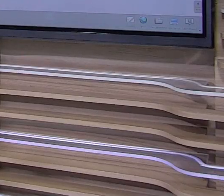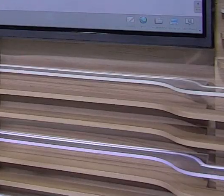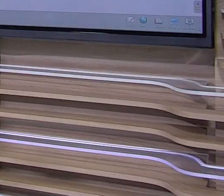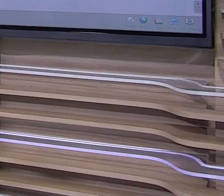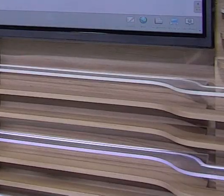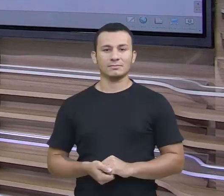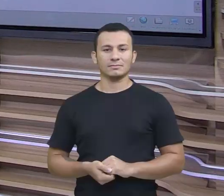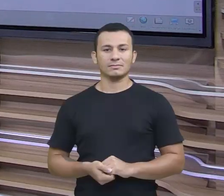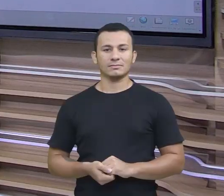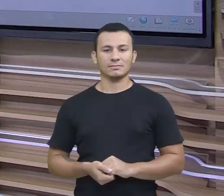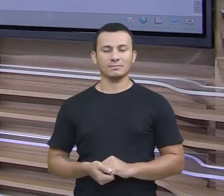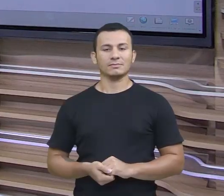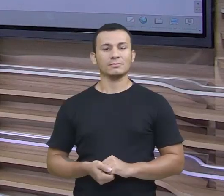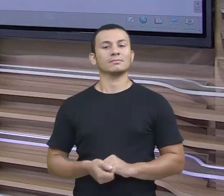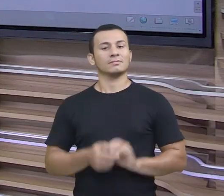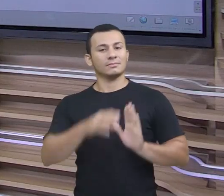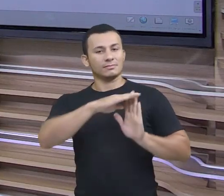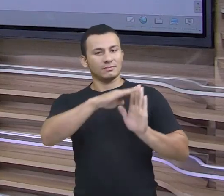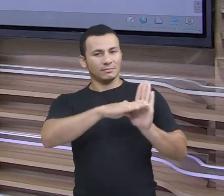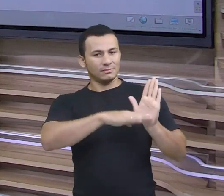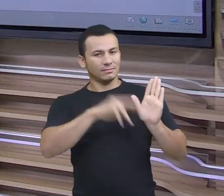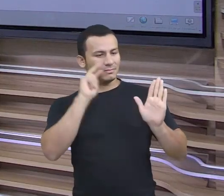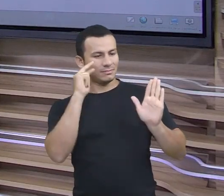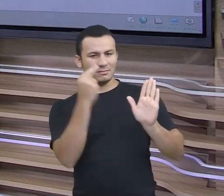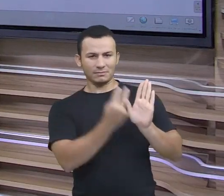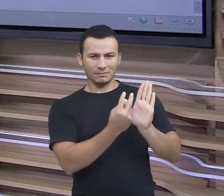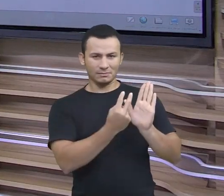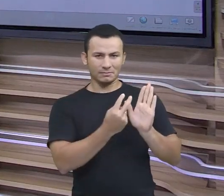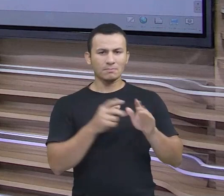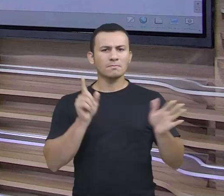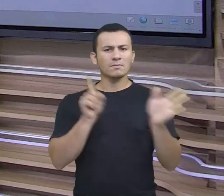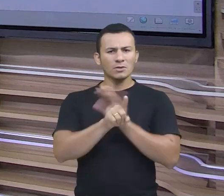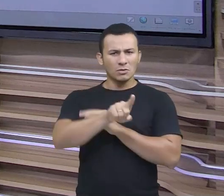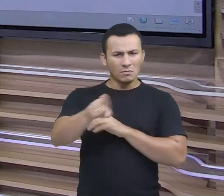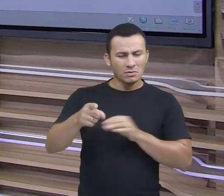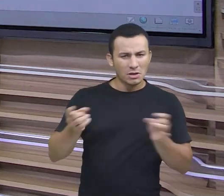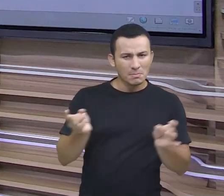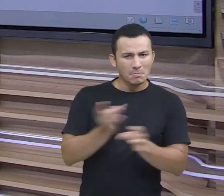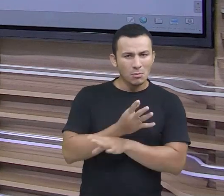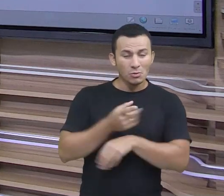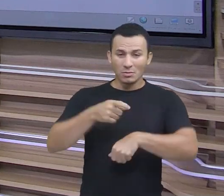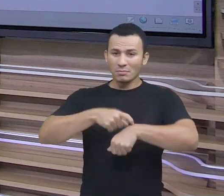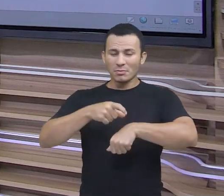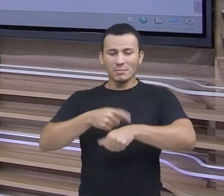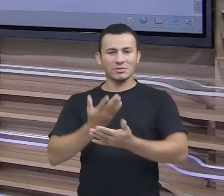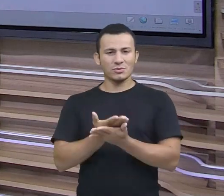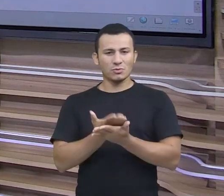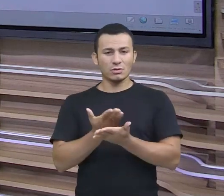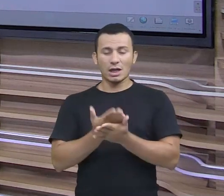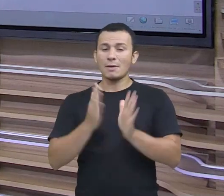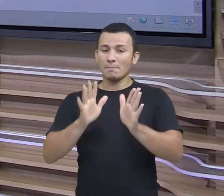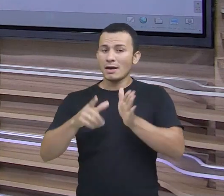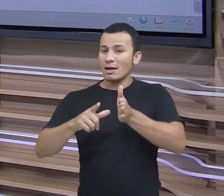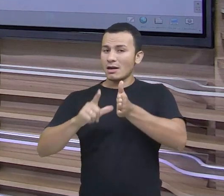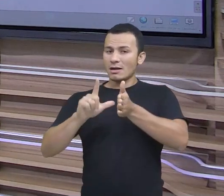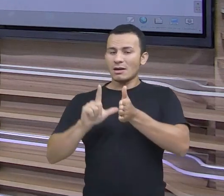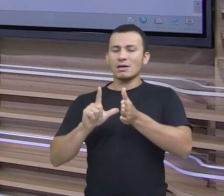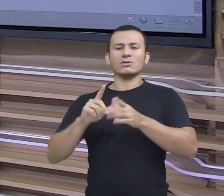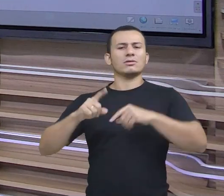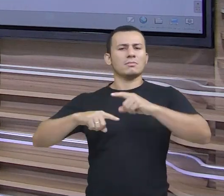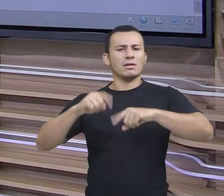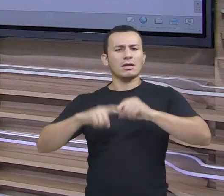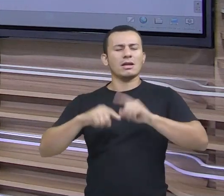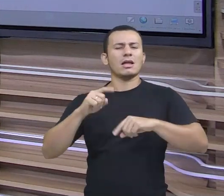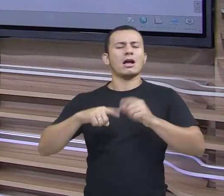Estão preparados para a nossa hora de estudar? Sim? Então vamos lá. Peguem um caderninho, um lápis,